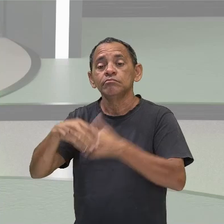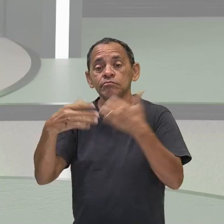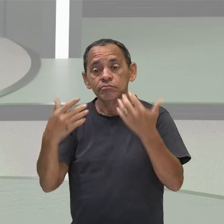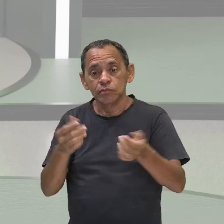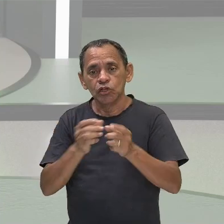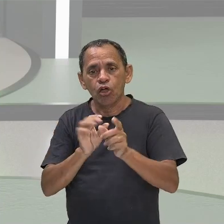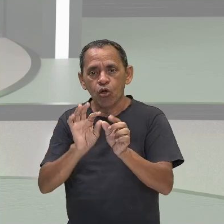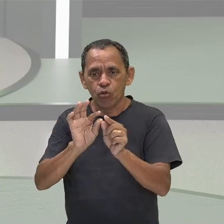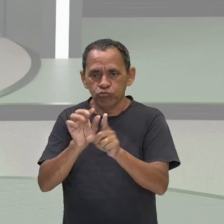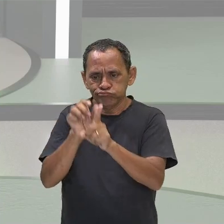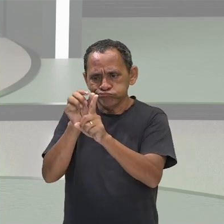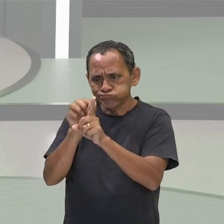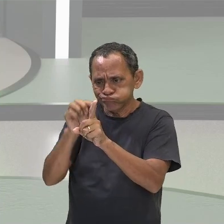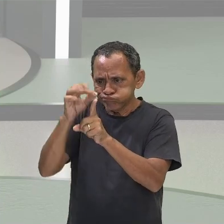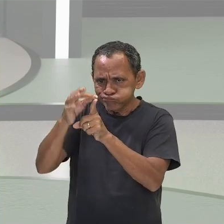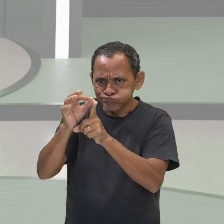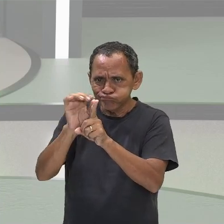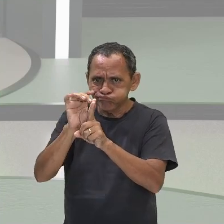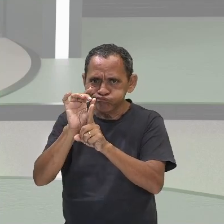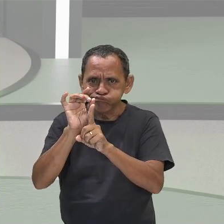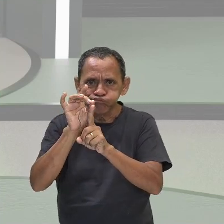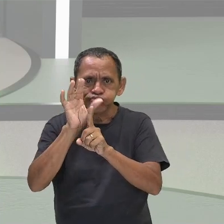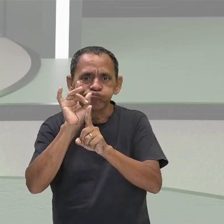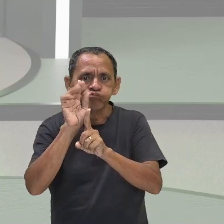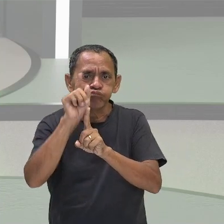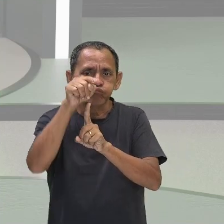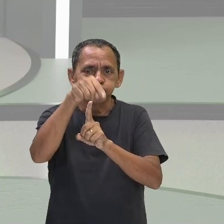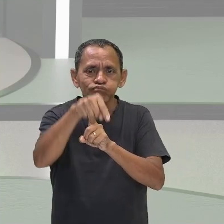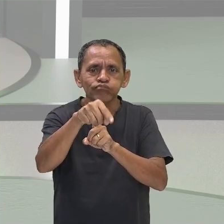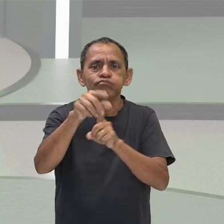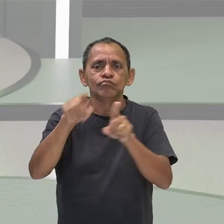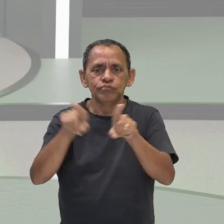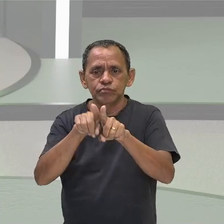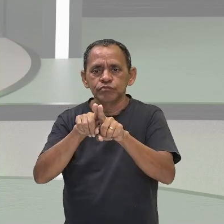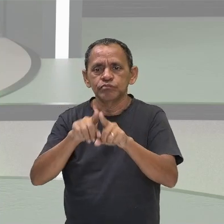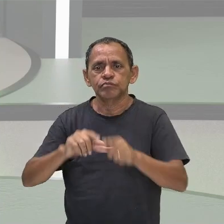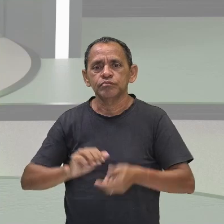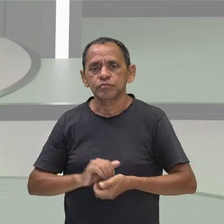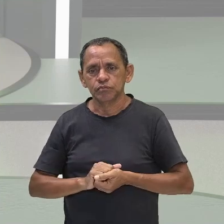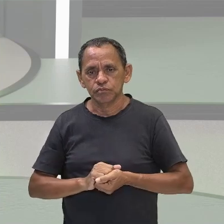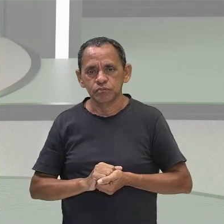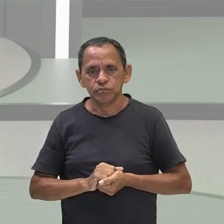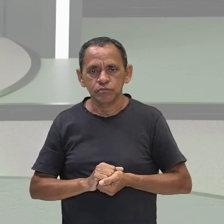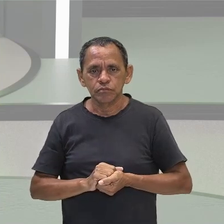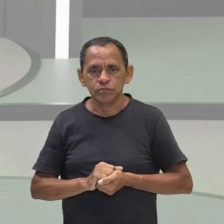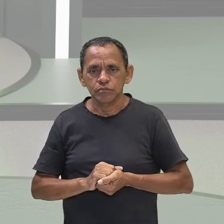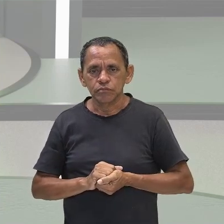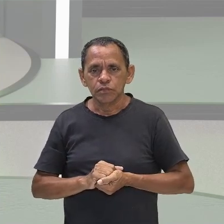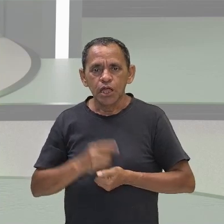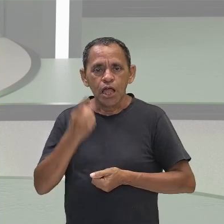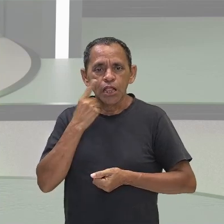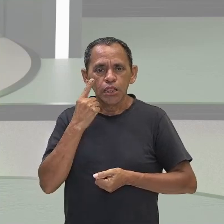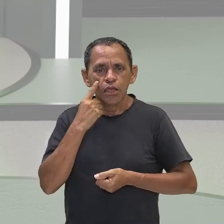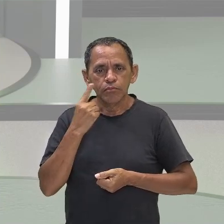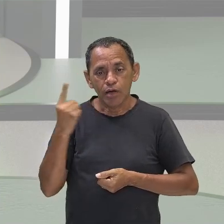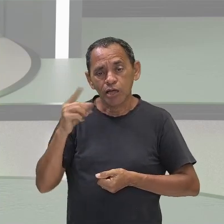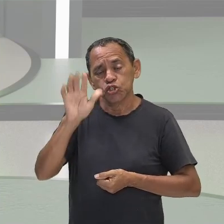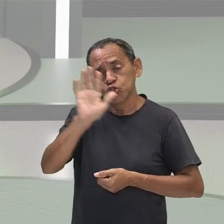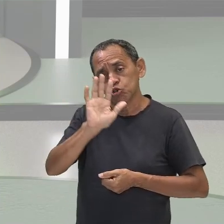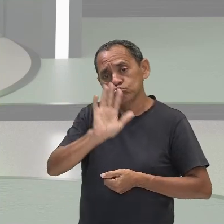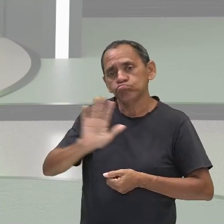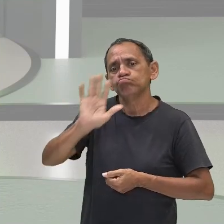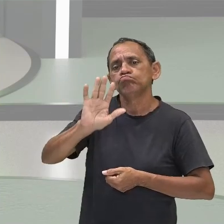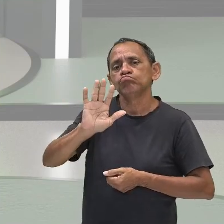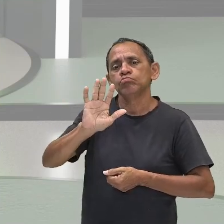conduzidos pela uretra para o meio externo do pênis, tá bom? Nós vamos ter aqui uma imagem geral de um